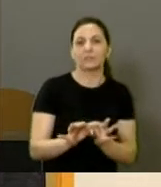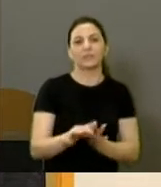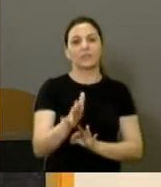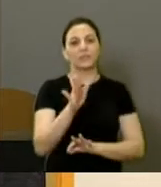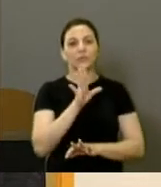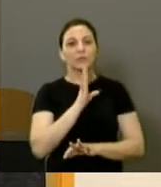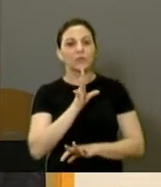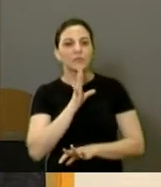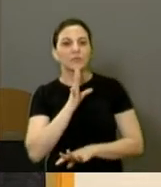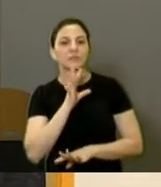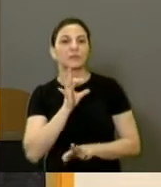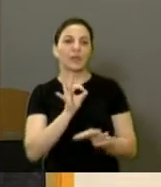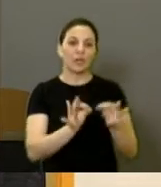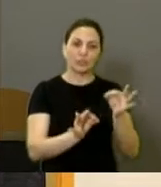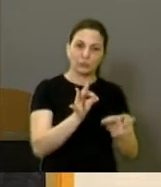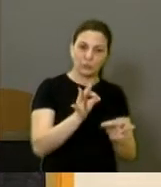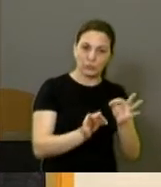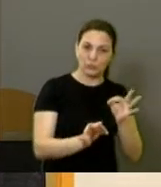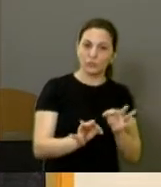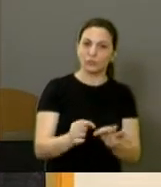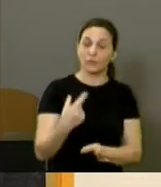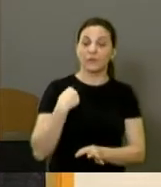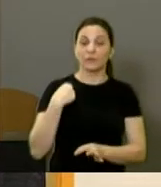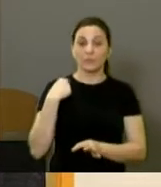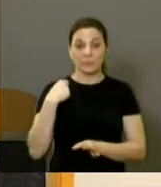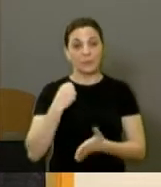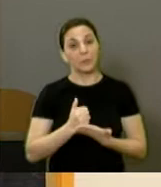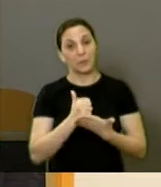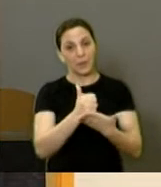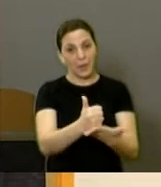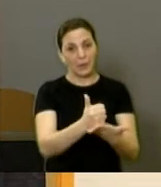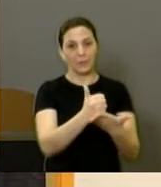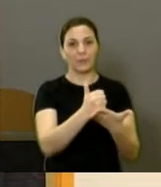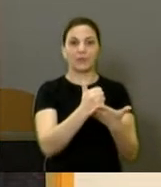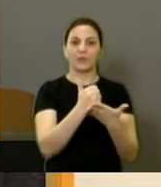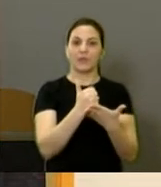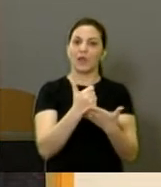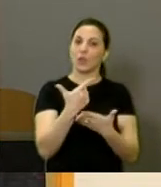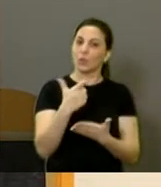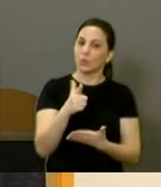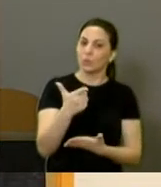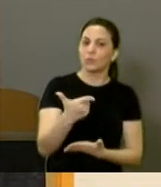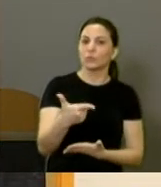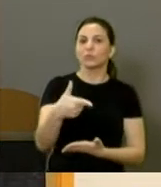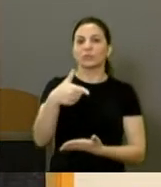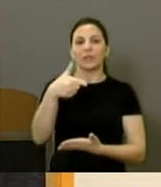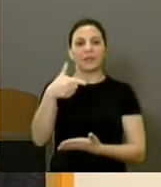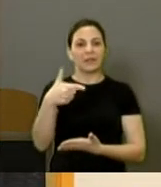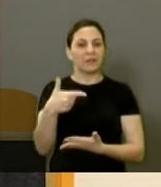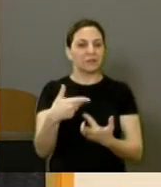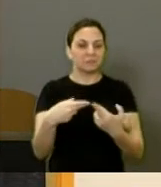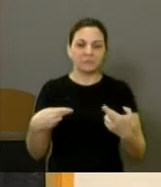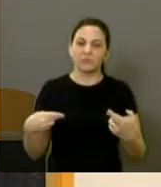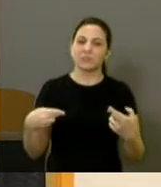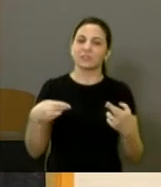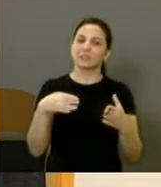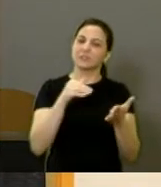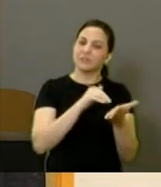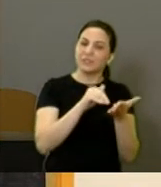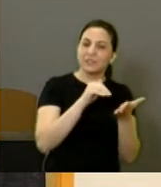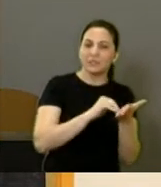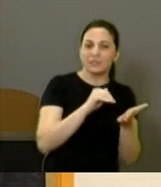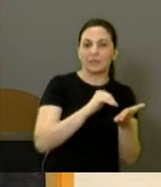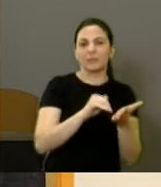jurídico que voluntariamente contribuirão, sem qualquer ônus para a Secretaria da Câmara dos Deputados, para